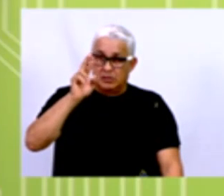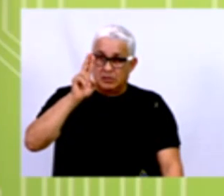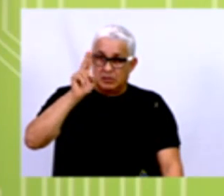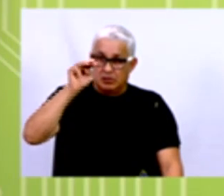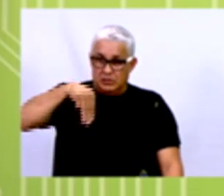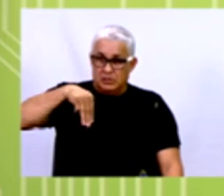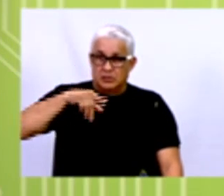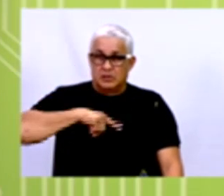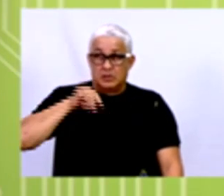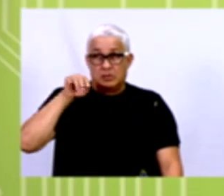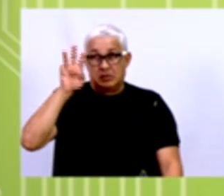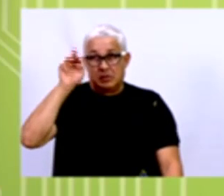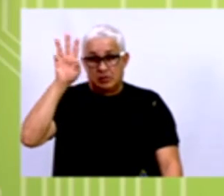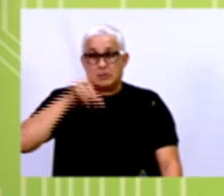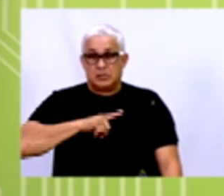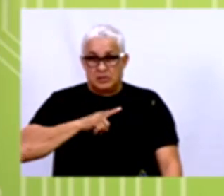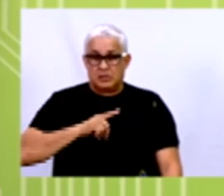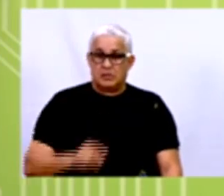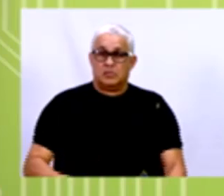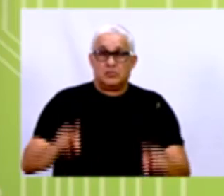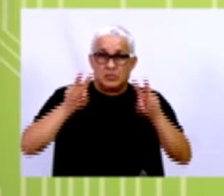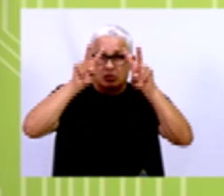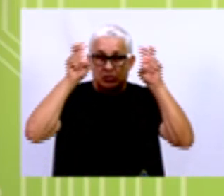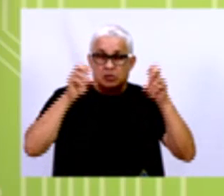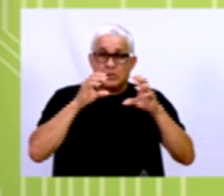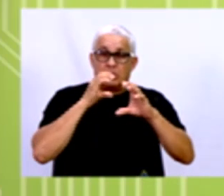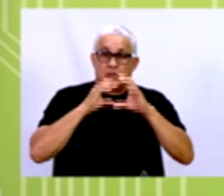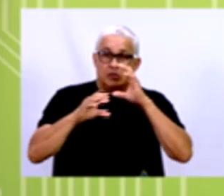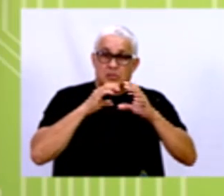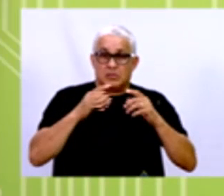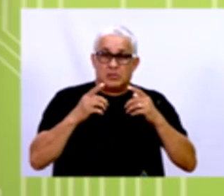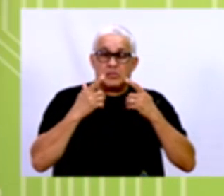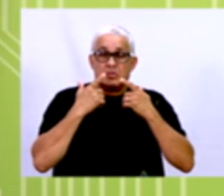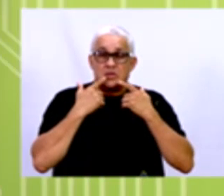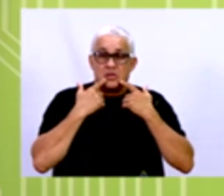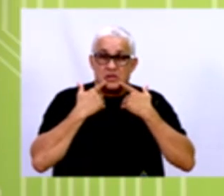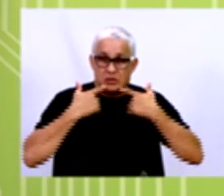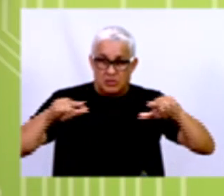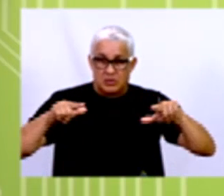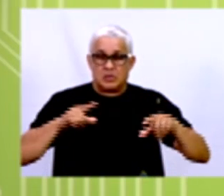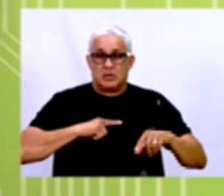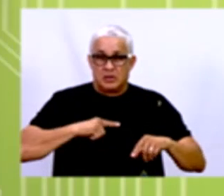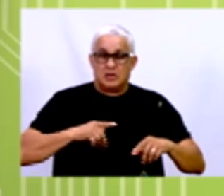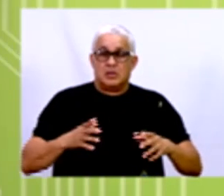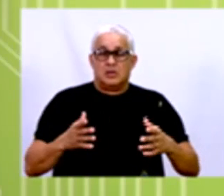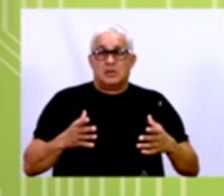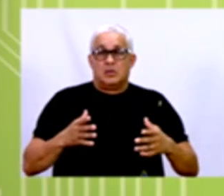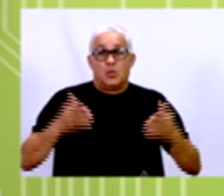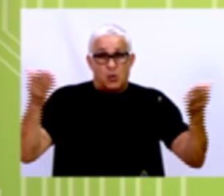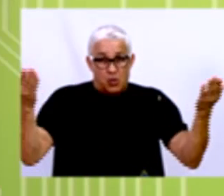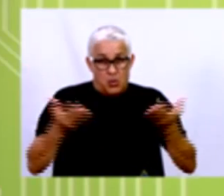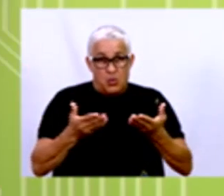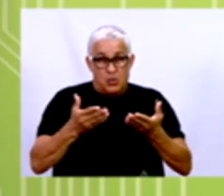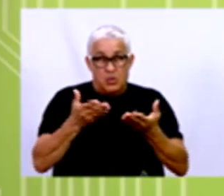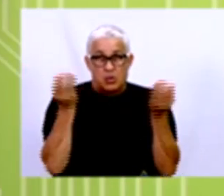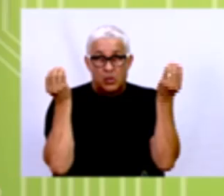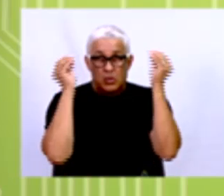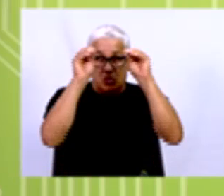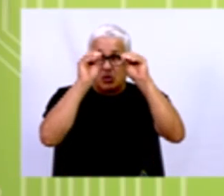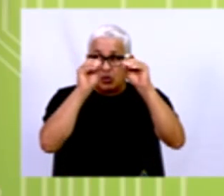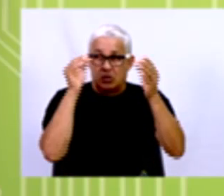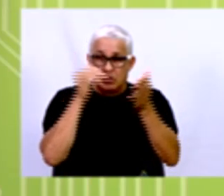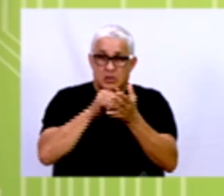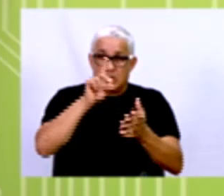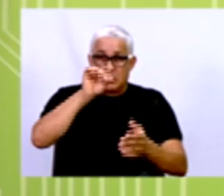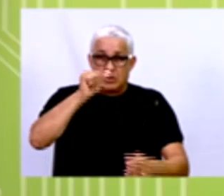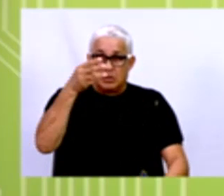virtual, o AVA, que tem como título Comunicação e Linguagem e que está disponível a partir de hoje até o